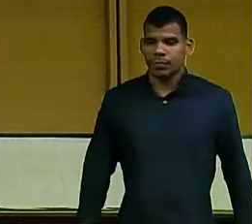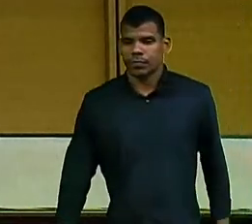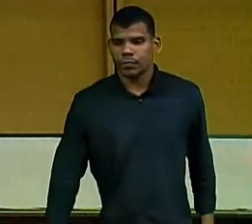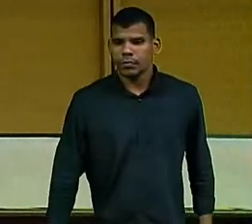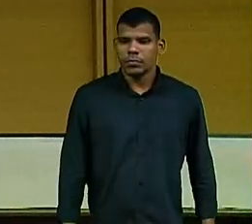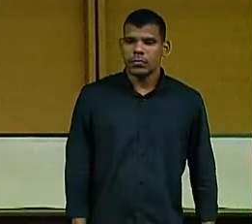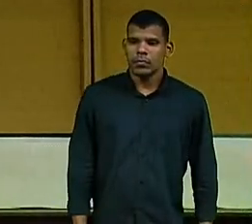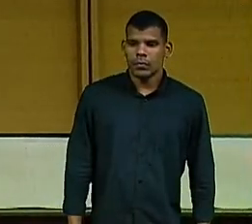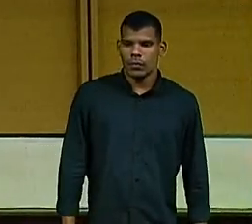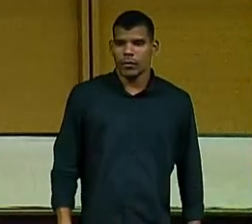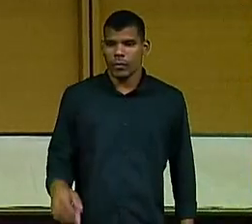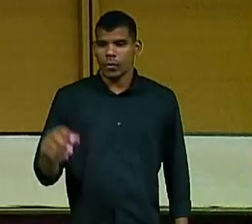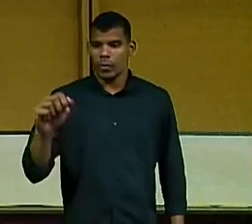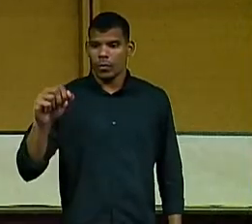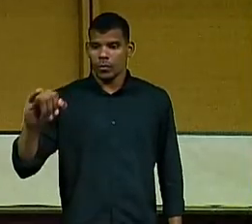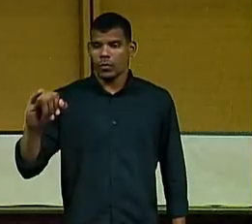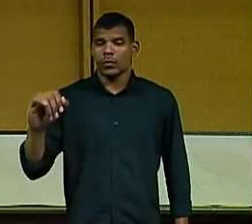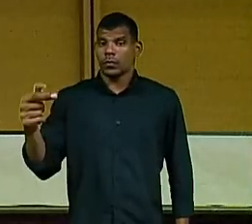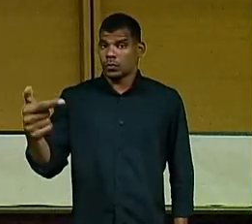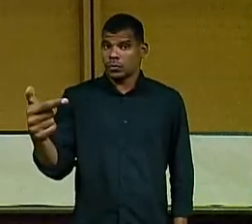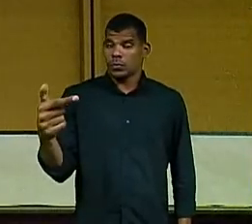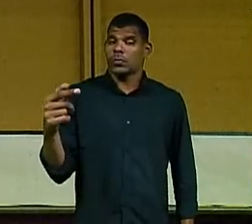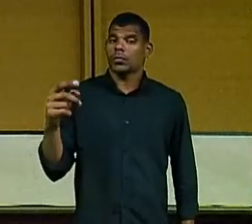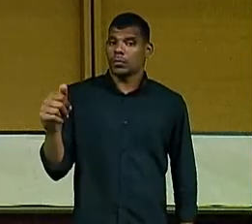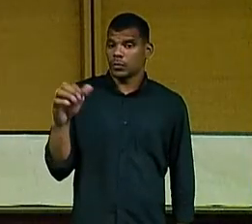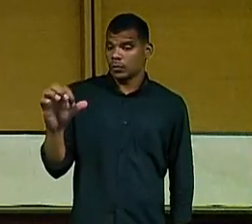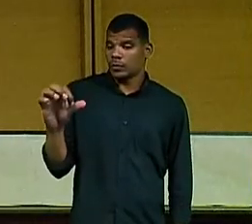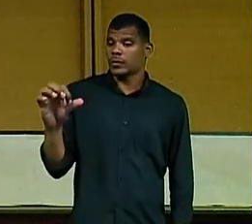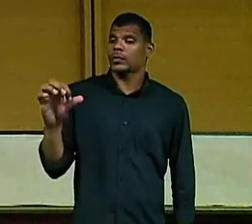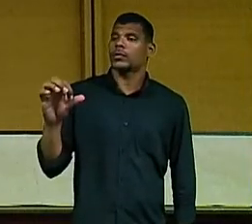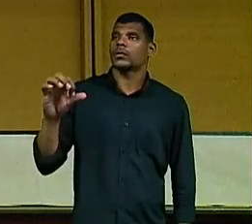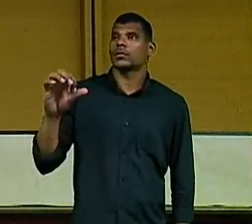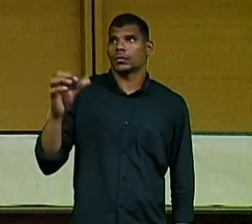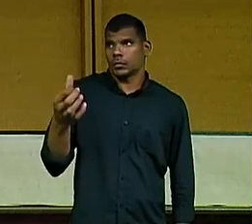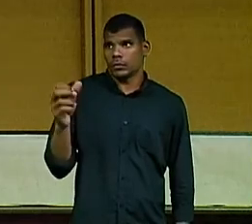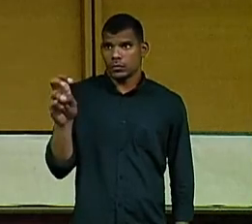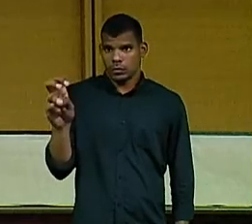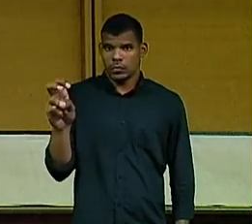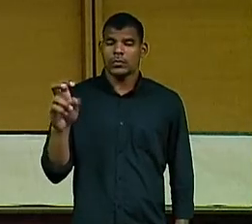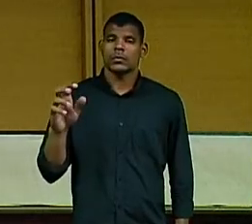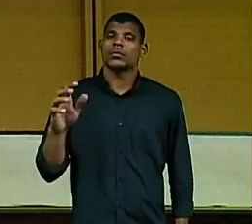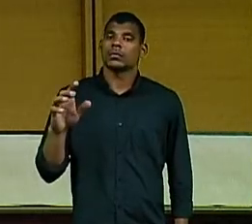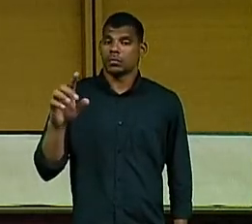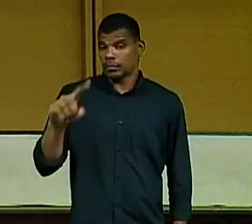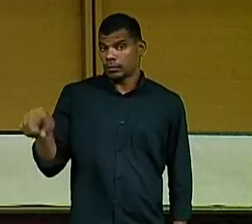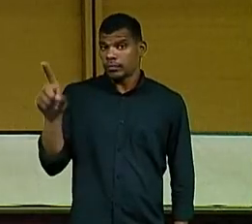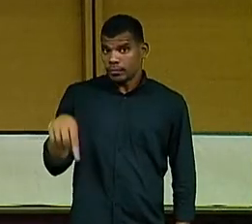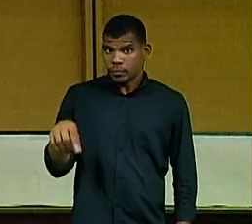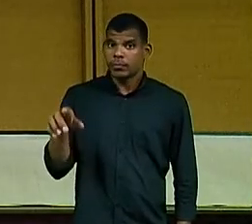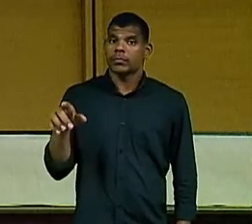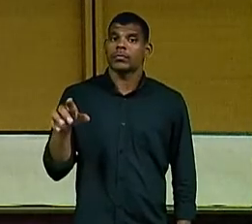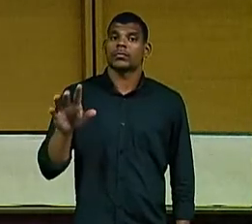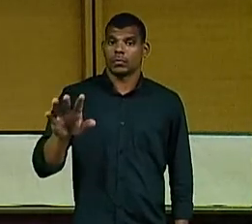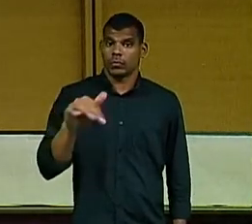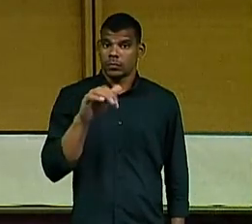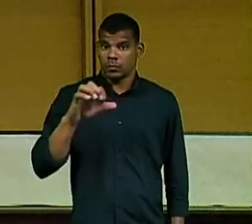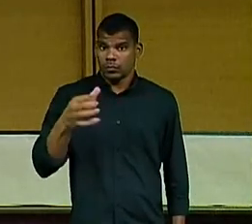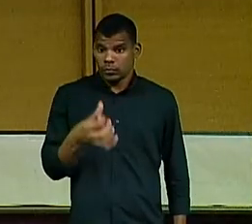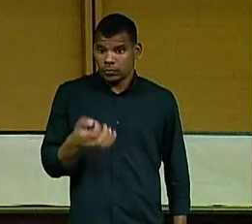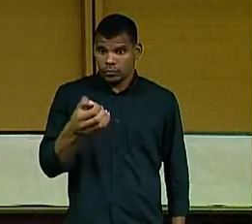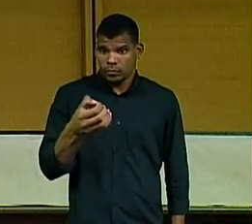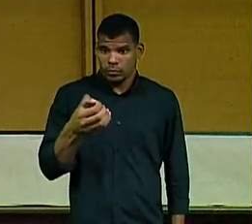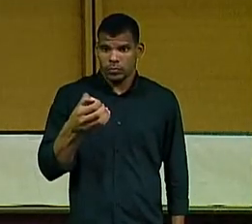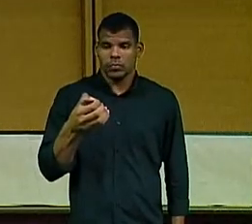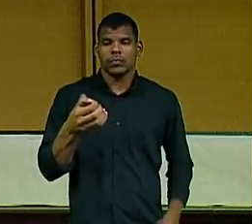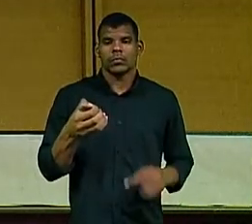desde 1965 que tava proibido a eleição direta mas desde 1960 que não